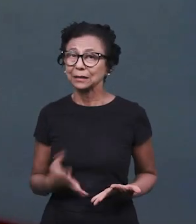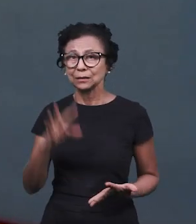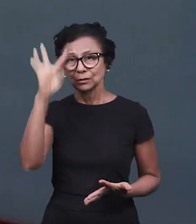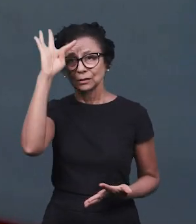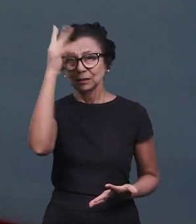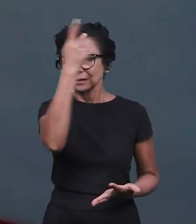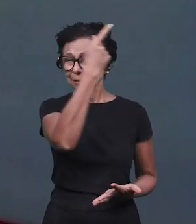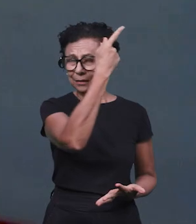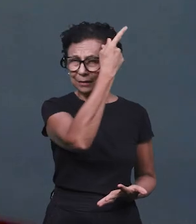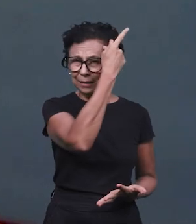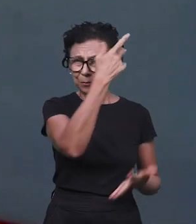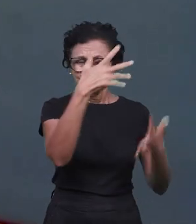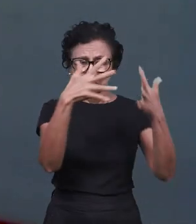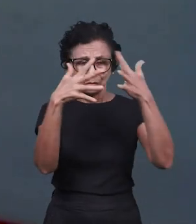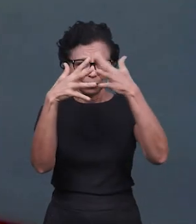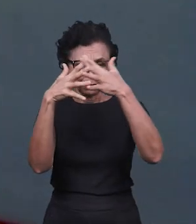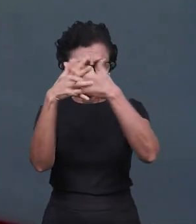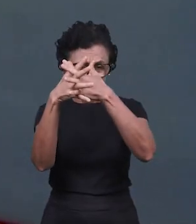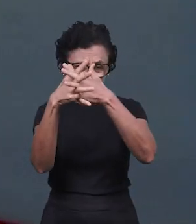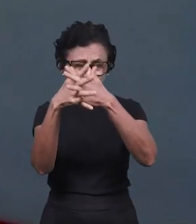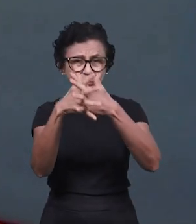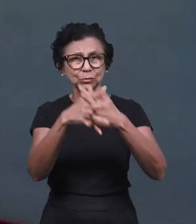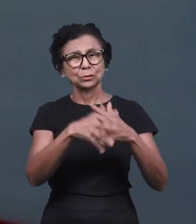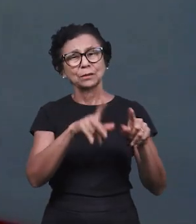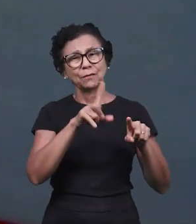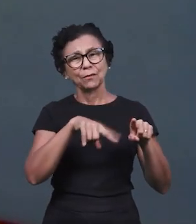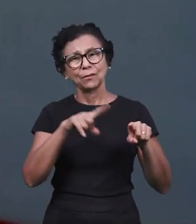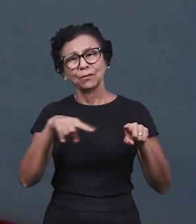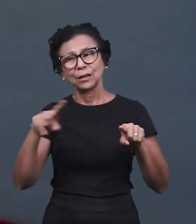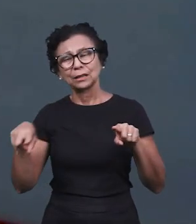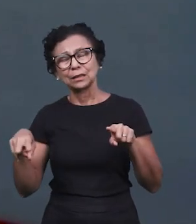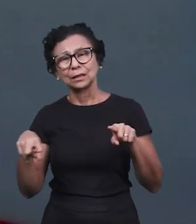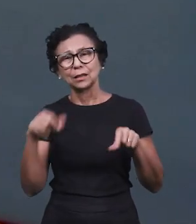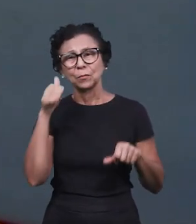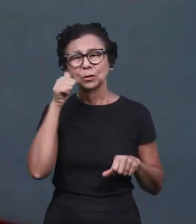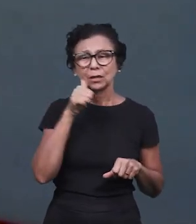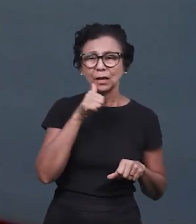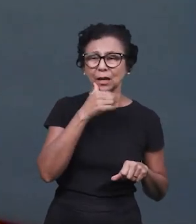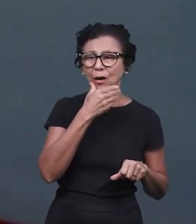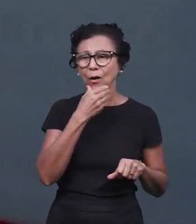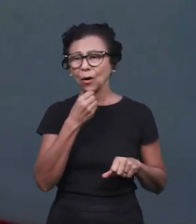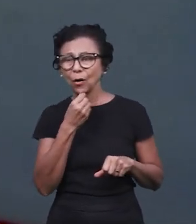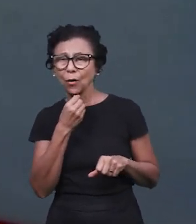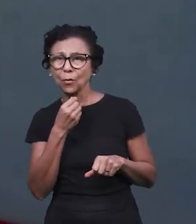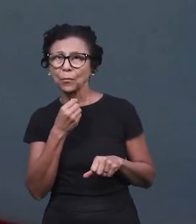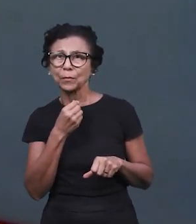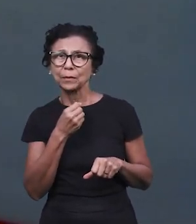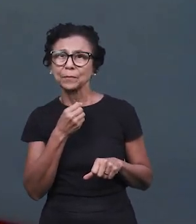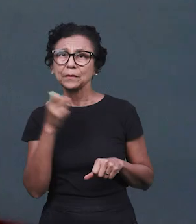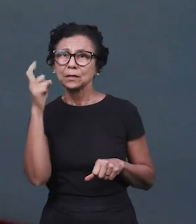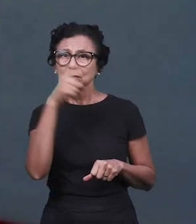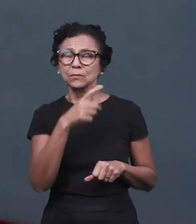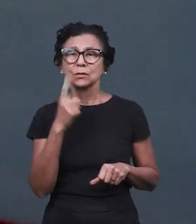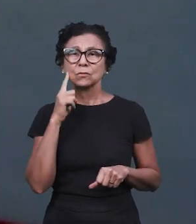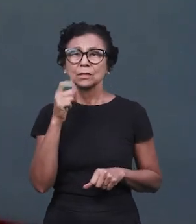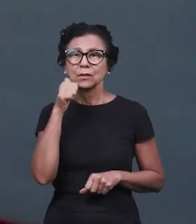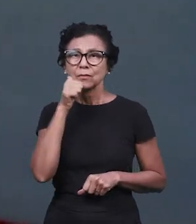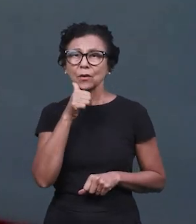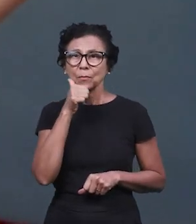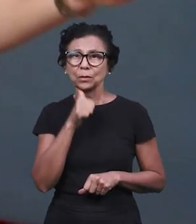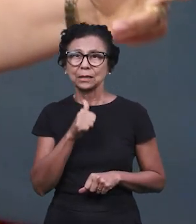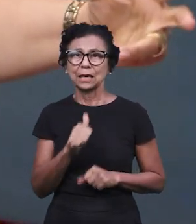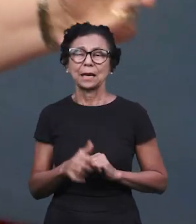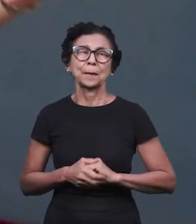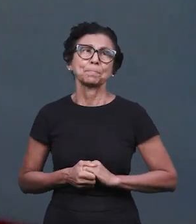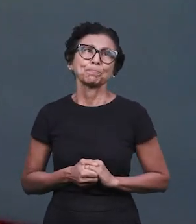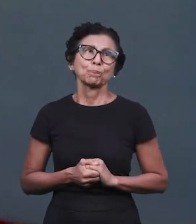muito complexo. E ele varia muito de homem para mulher, porque a mulher é difícil você ver uma mulher agitada. Mas a mulher tem um